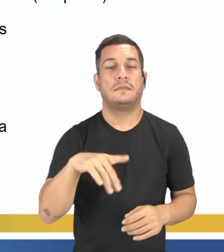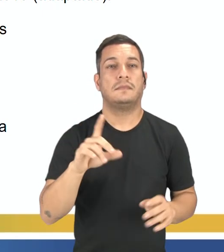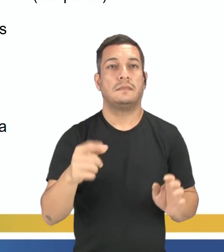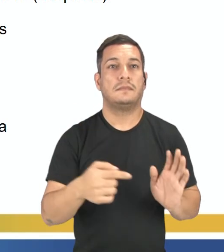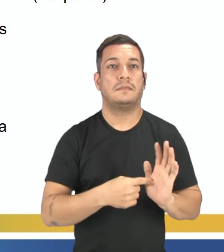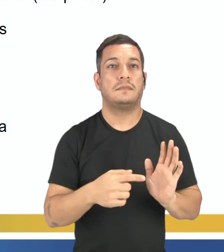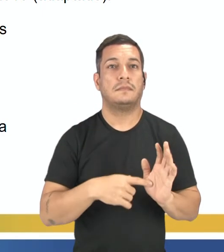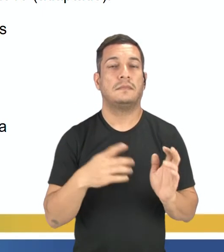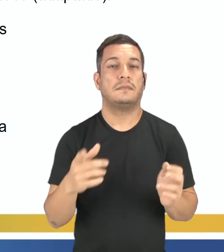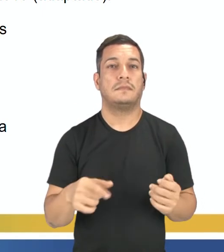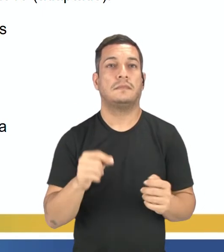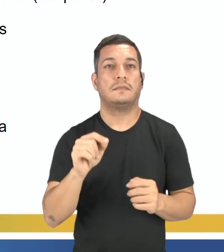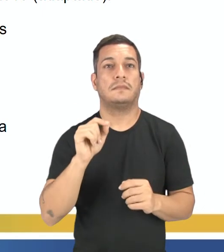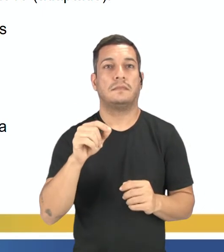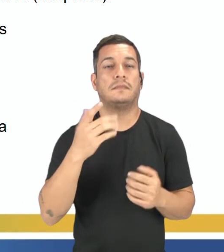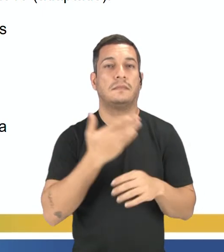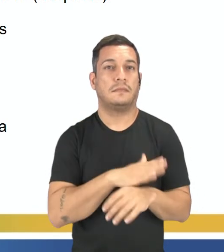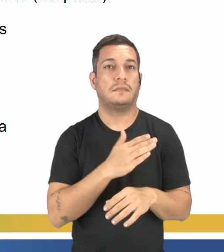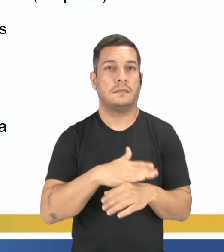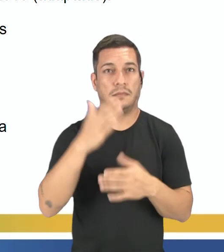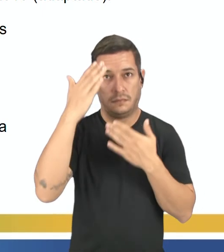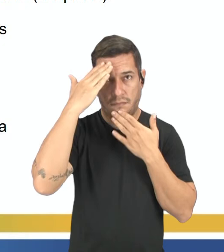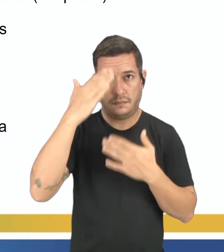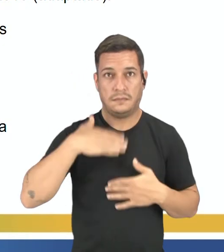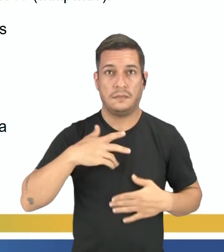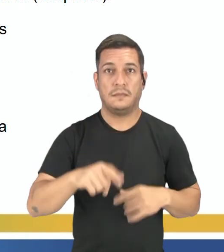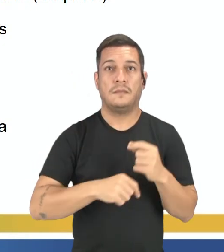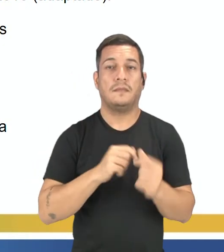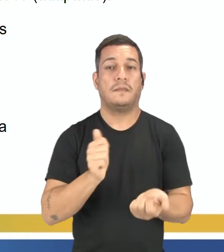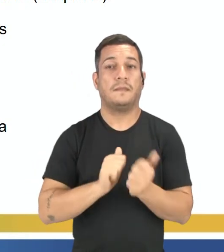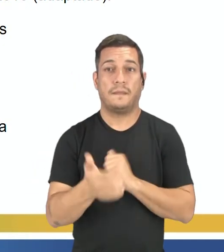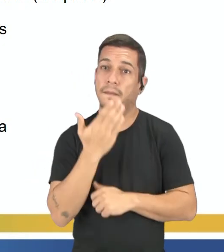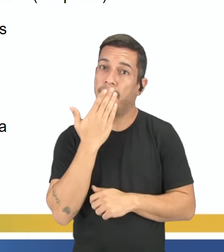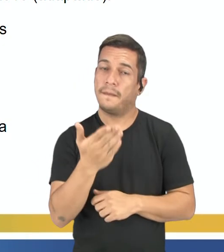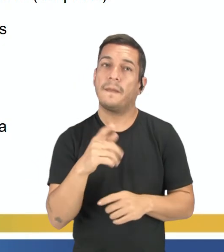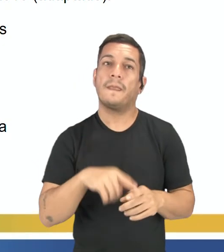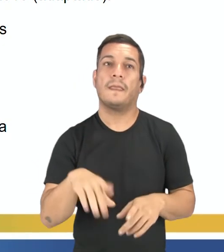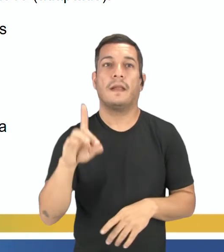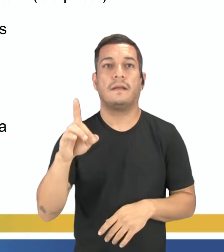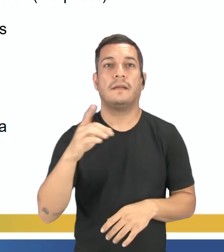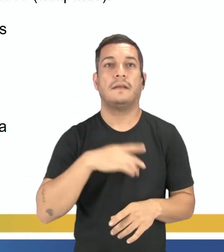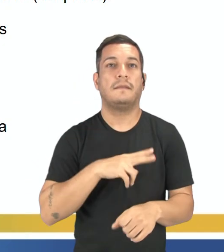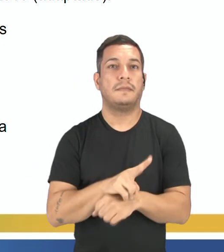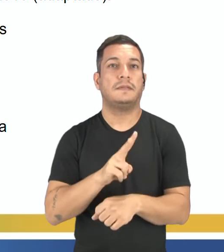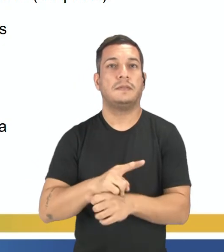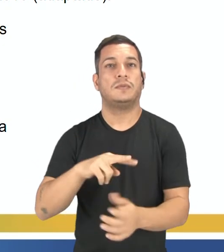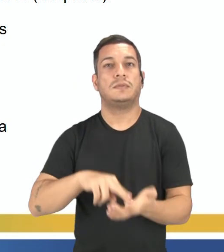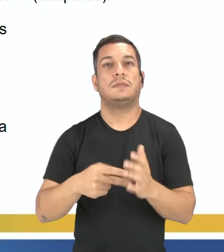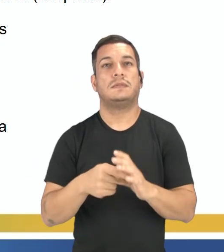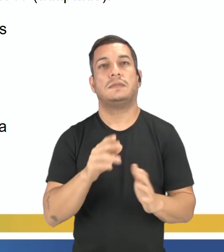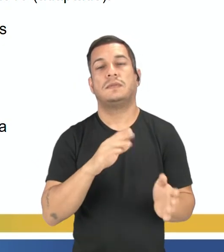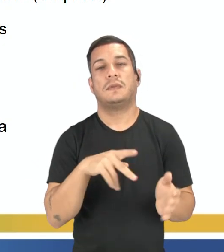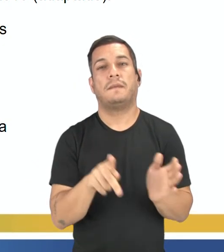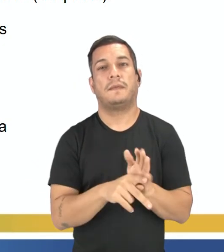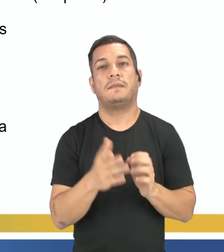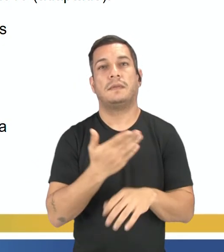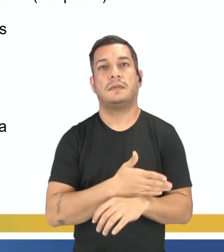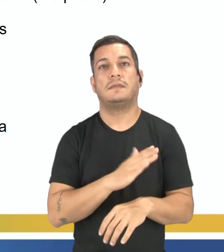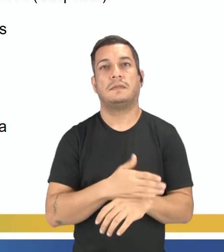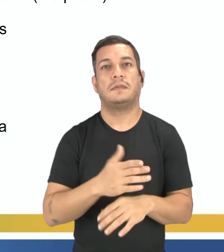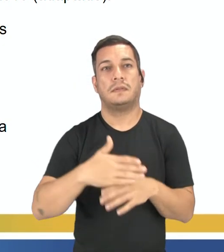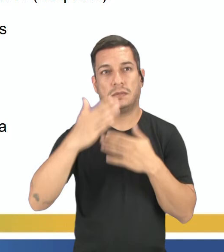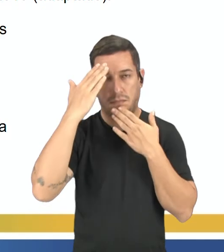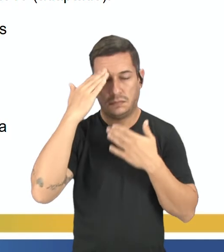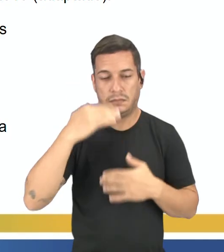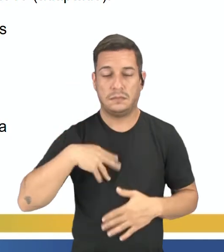C. Legitimação das práticas corporais indígenas como modalidade esportiva. D. Preservação dos significados próprios